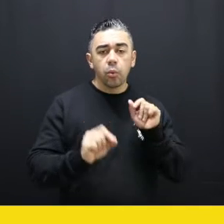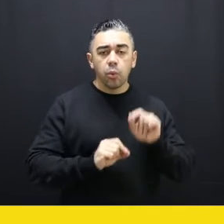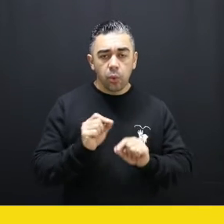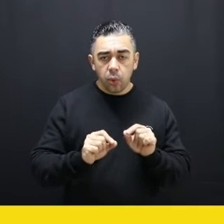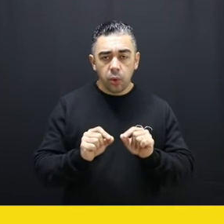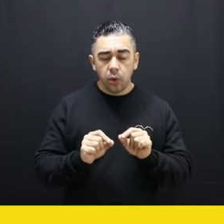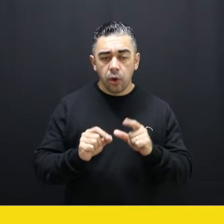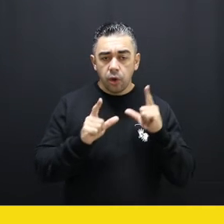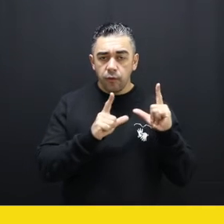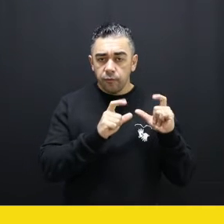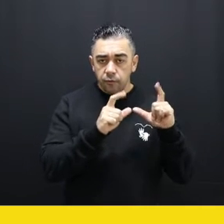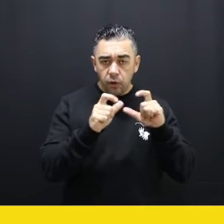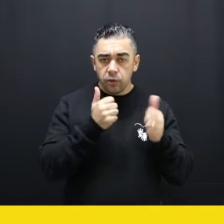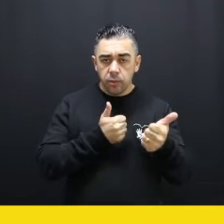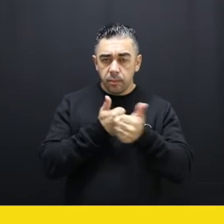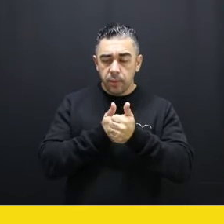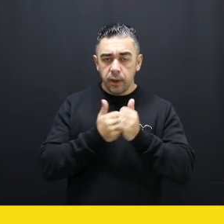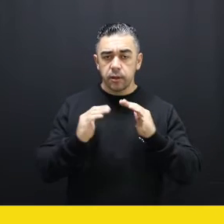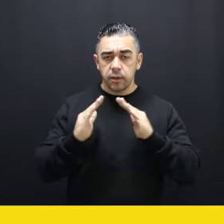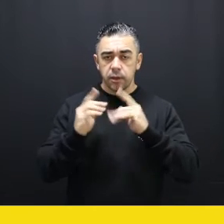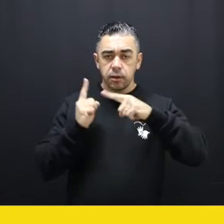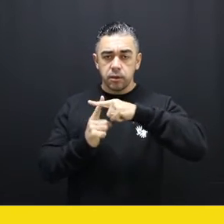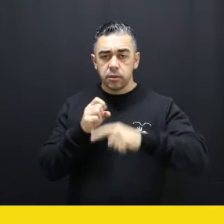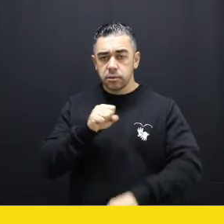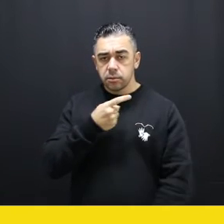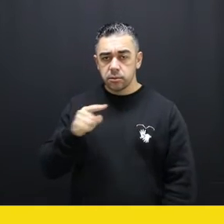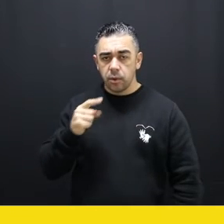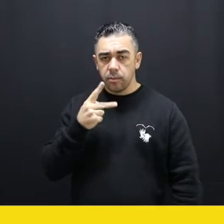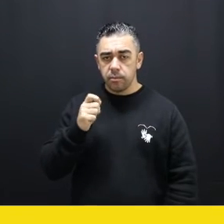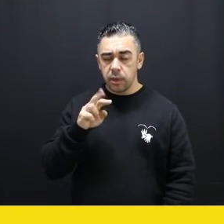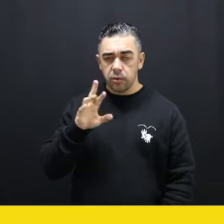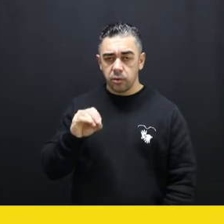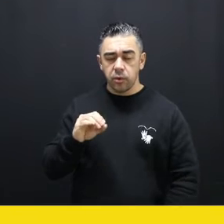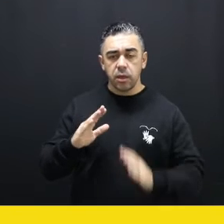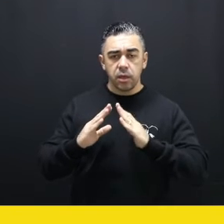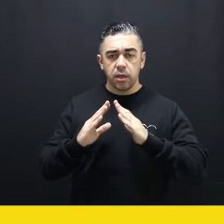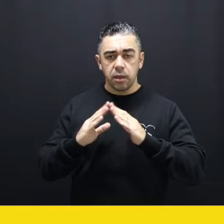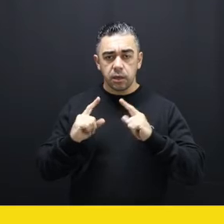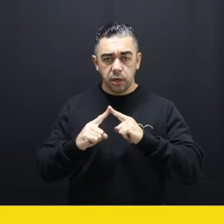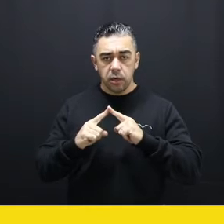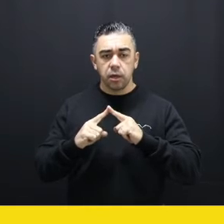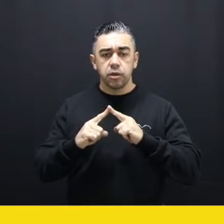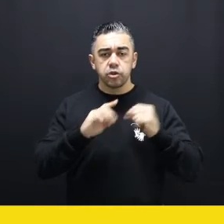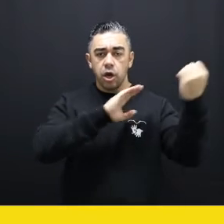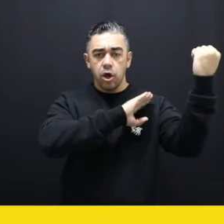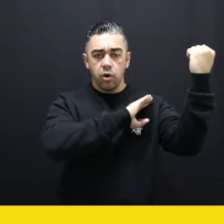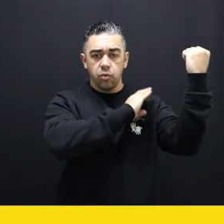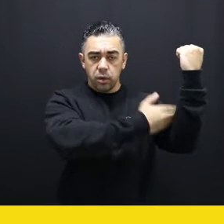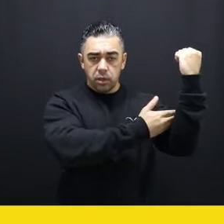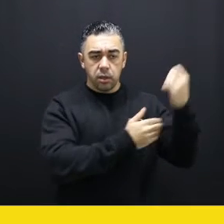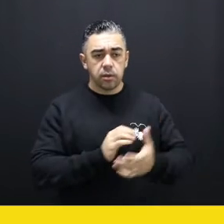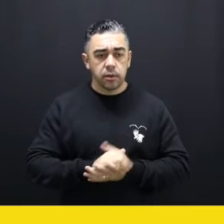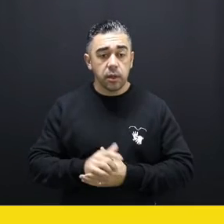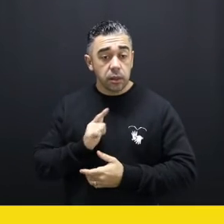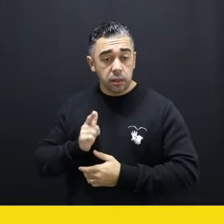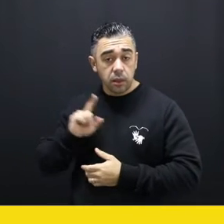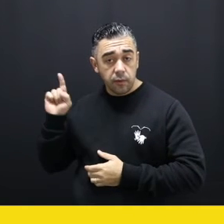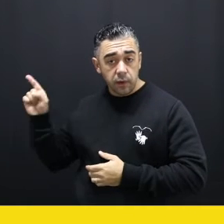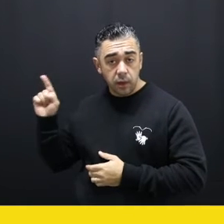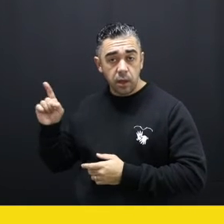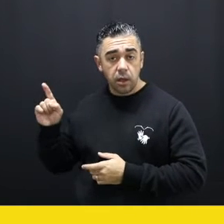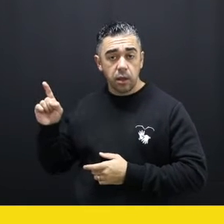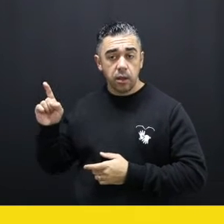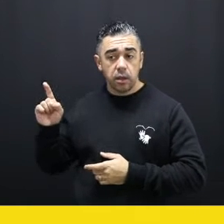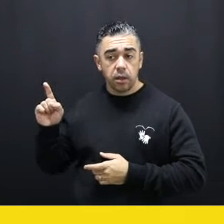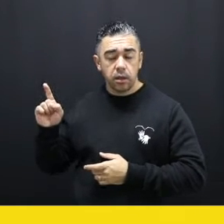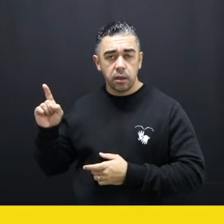foto na proximidade da Capela São Pedro igreja ucraniana o seu filho teve reunião combinado com o